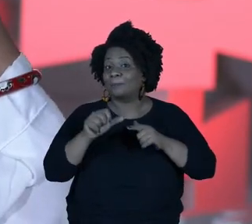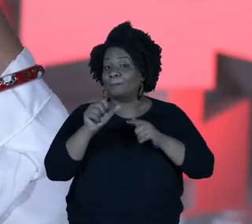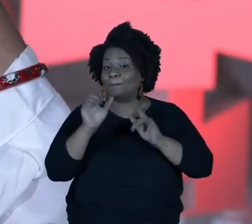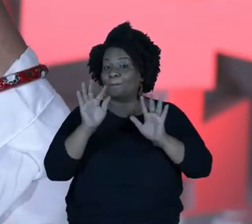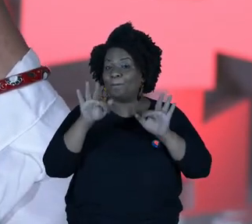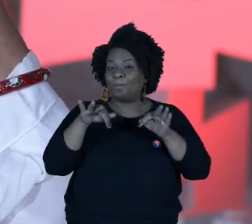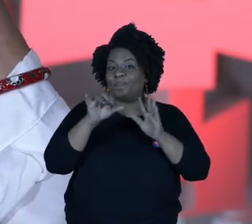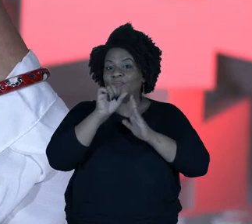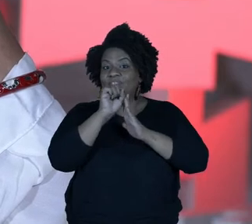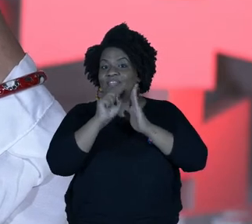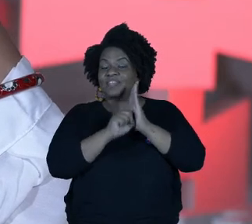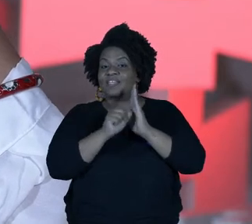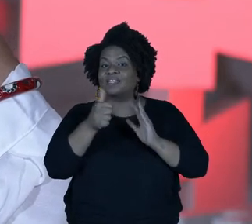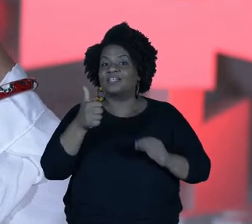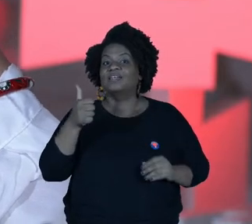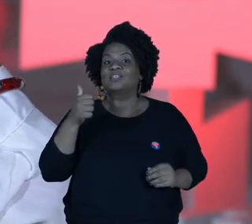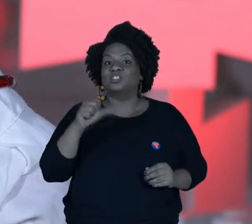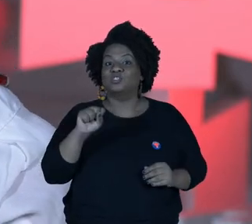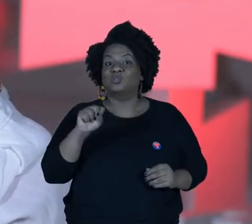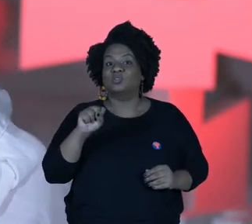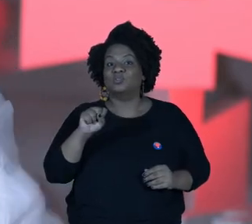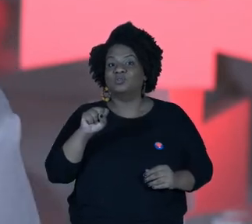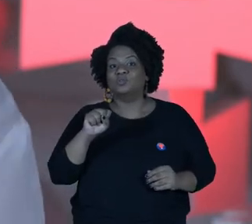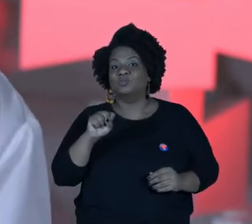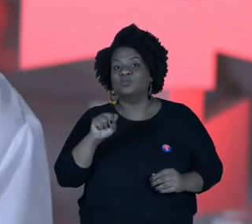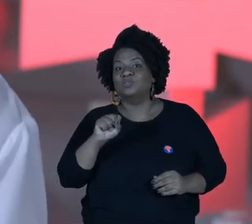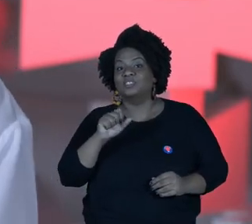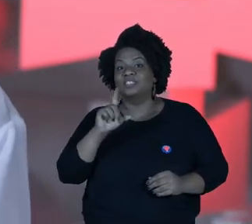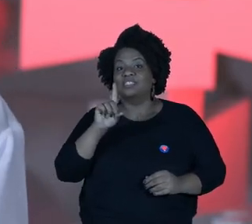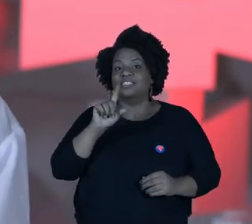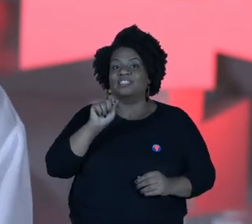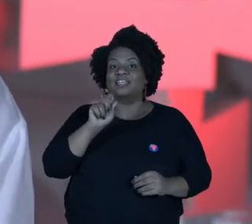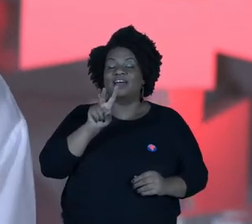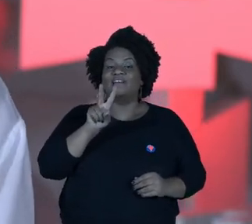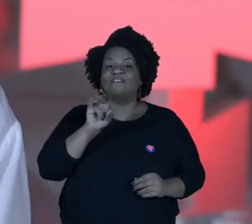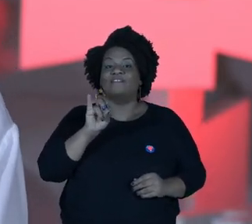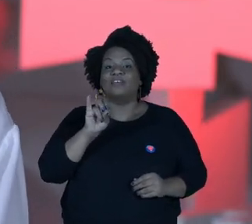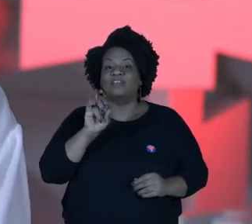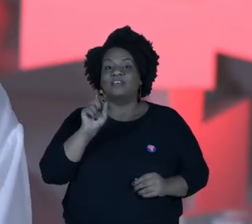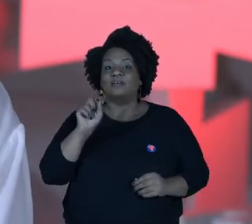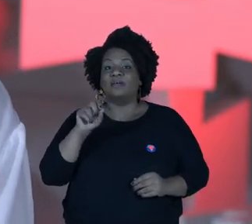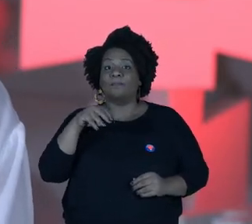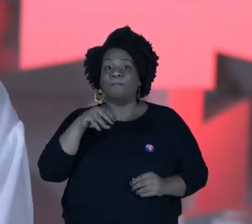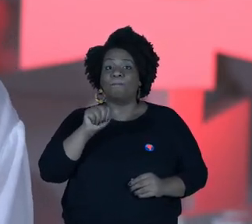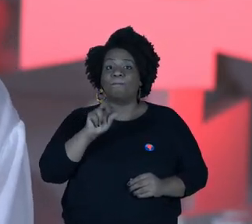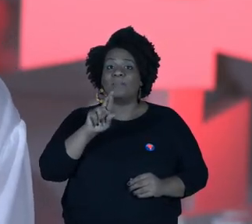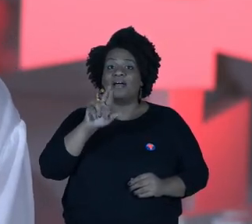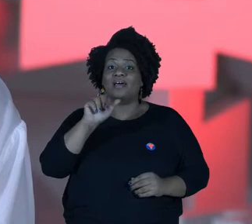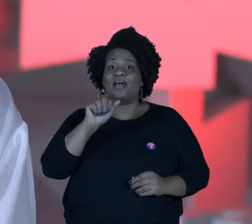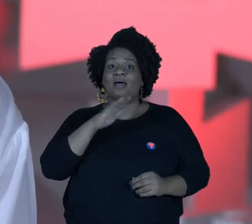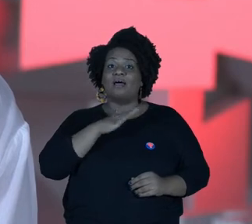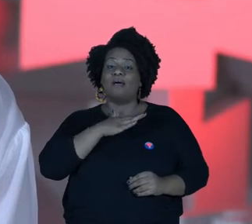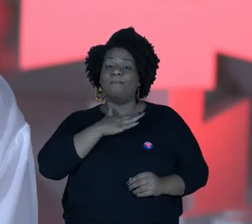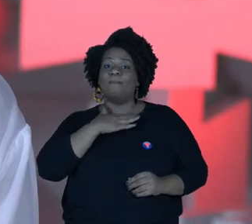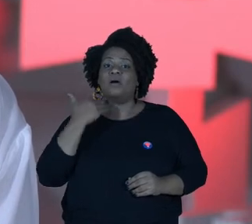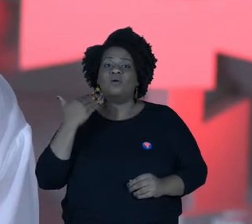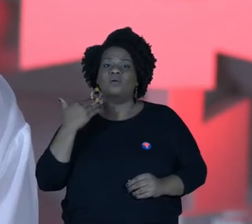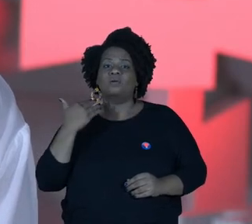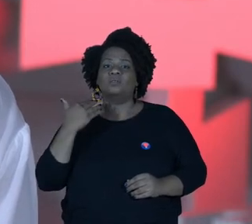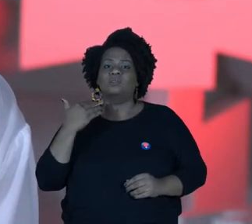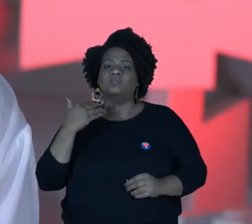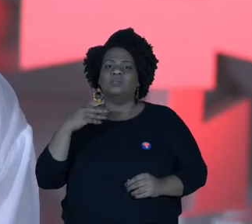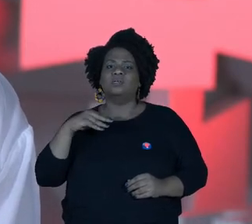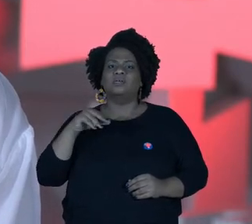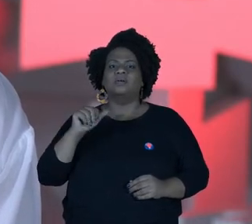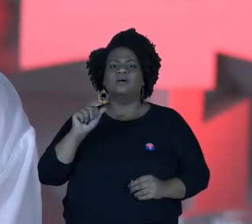final do século XVIII, de Jacques-Louis David, A Morte de Marat. Marat é um